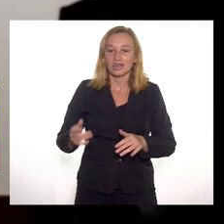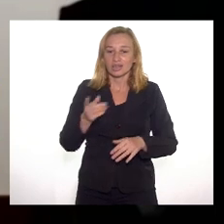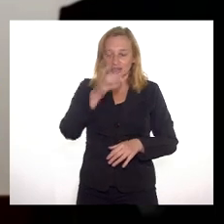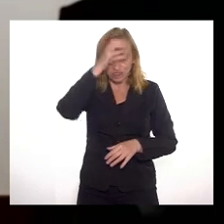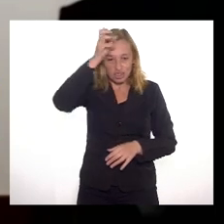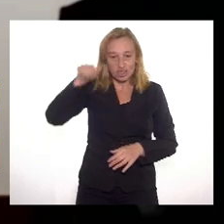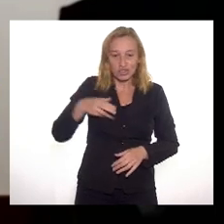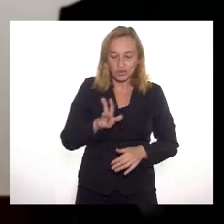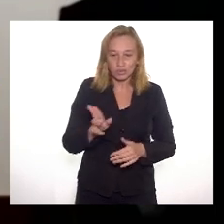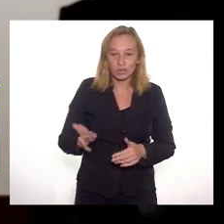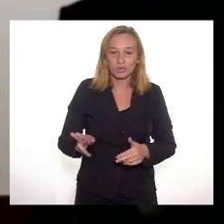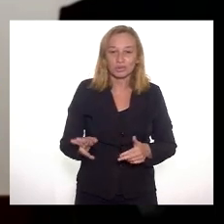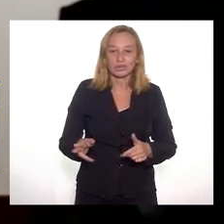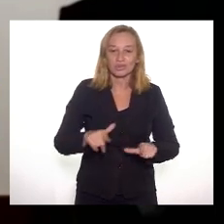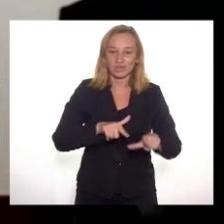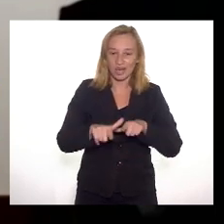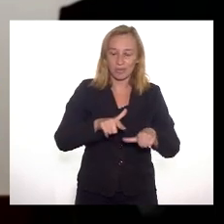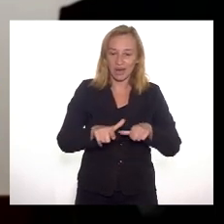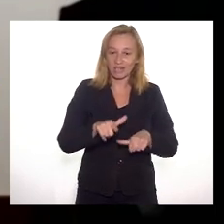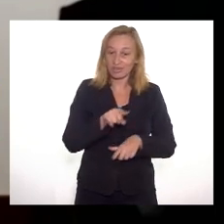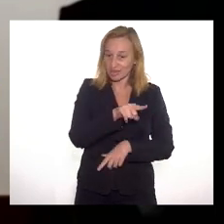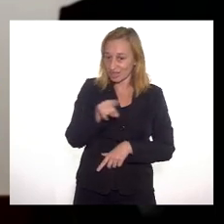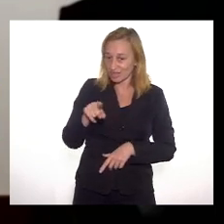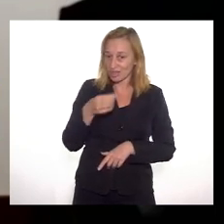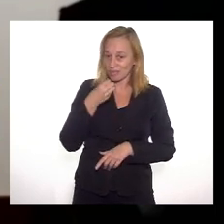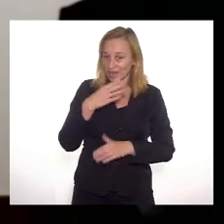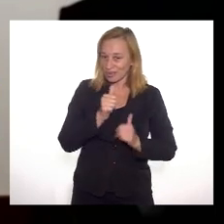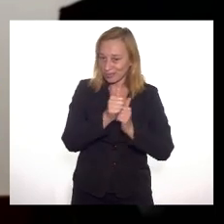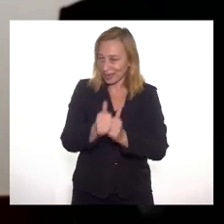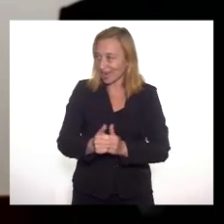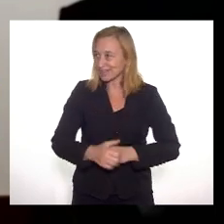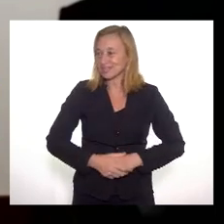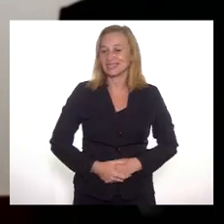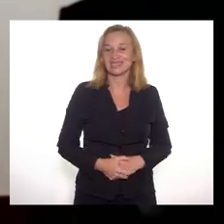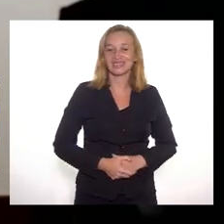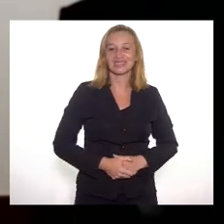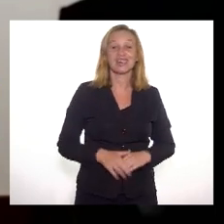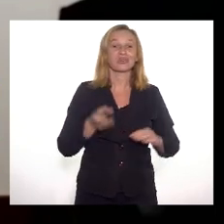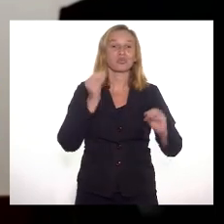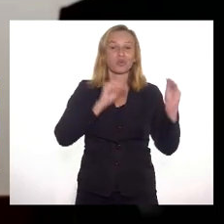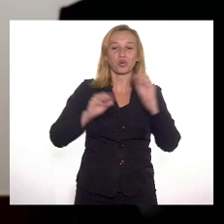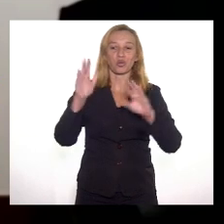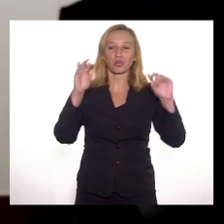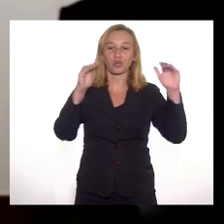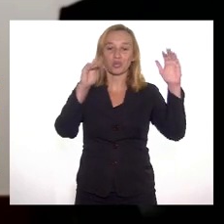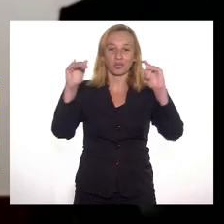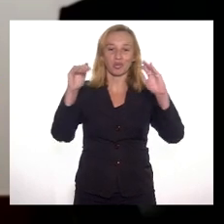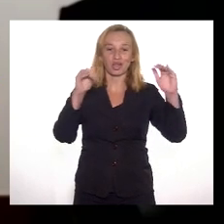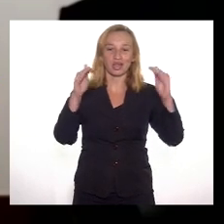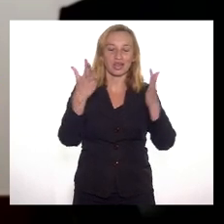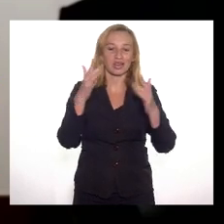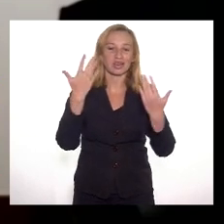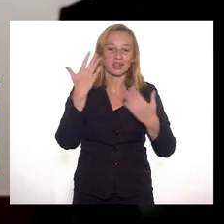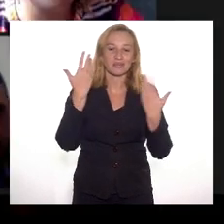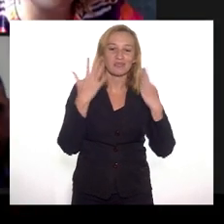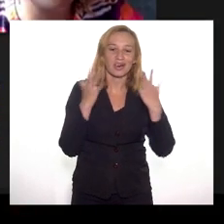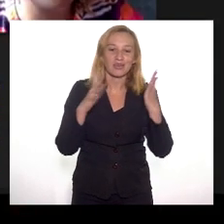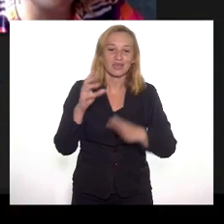Ju, vocês ficam bem acompanhados. Beijos, beijos, beijos. Parabéns aí,